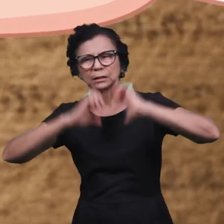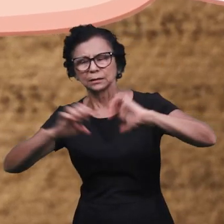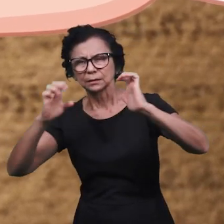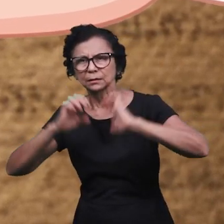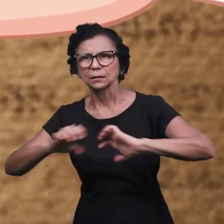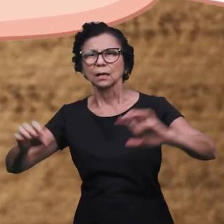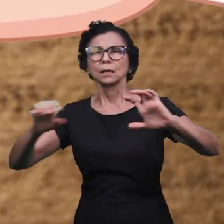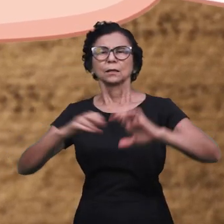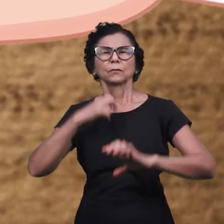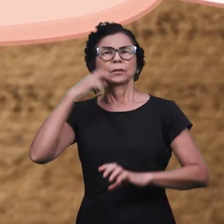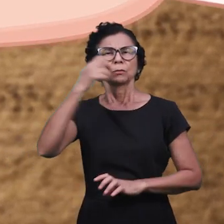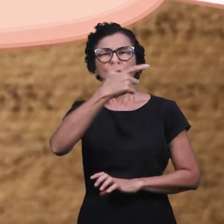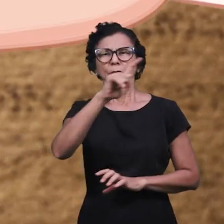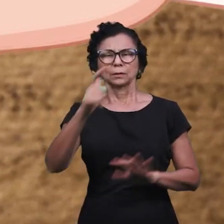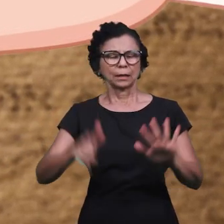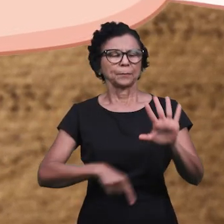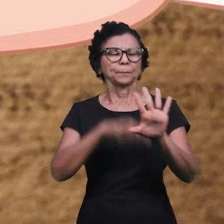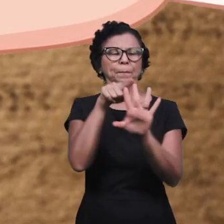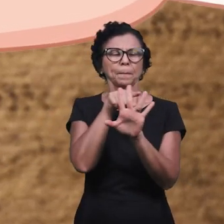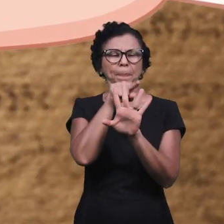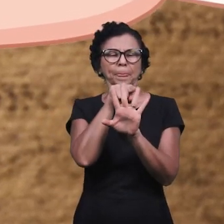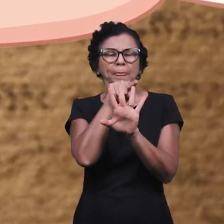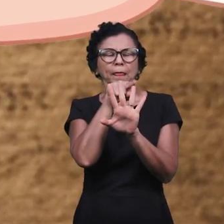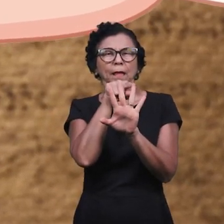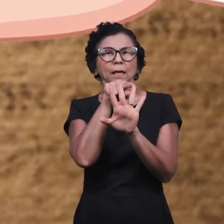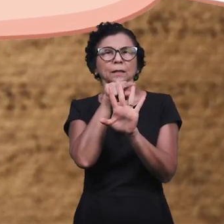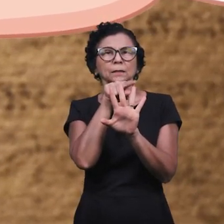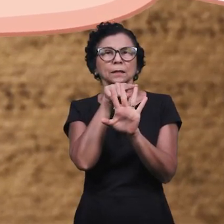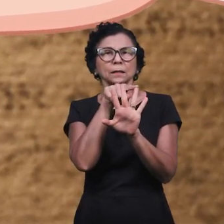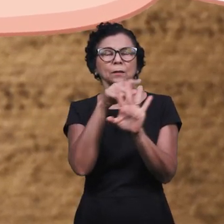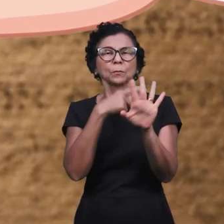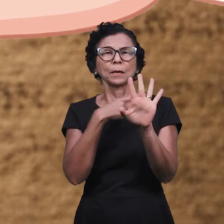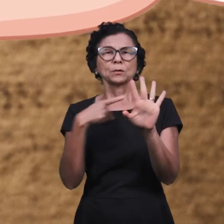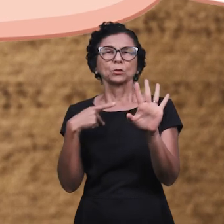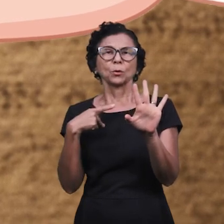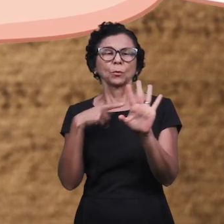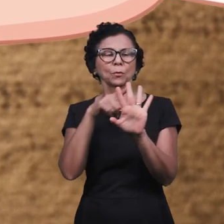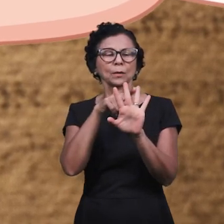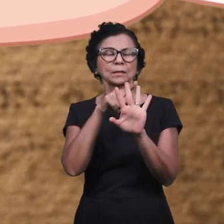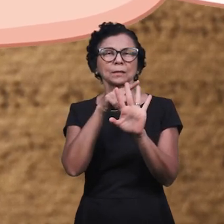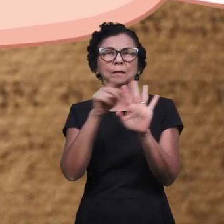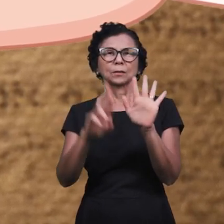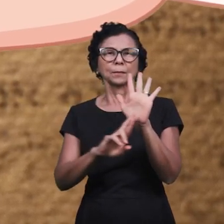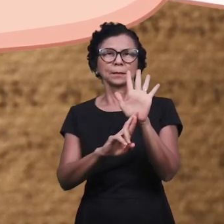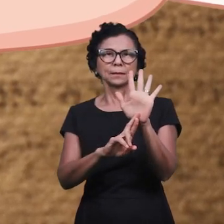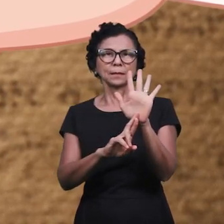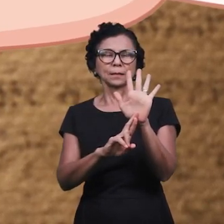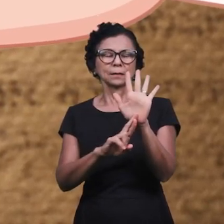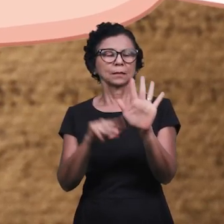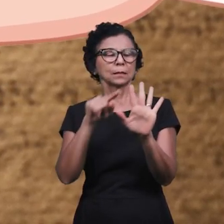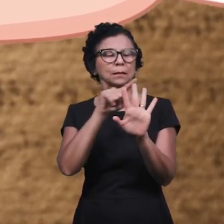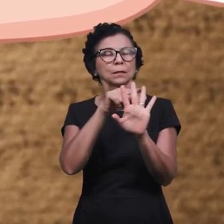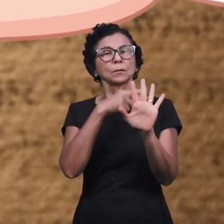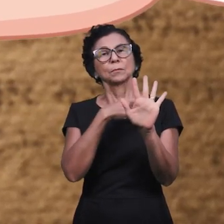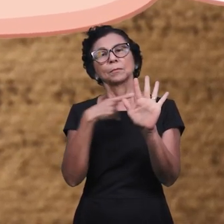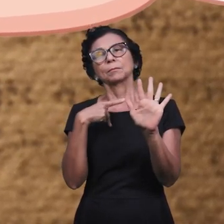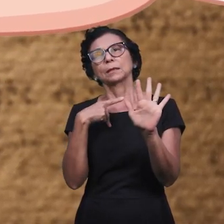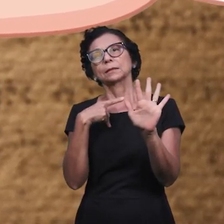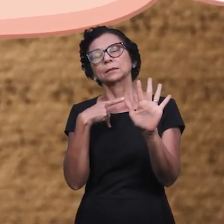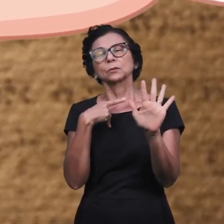daquilo que é a palavra de Deus. Do lado do evangelista está o pastor, né? Que agora vem pastorear,